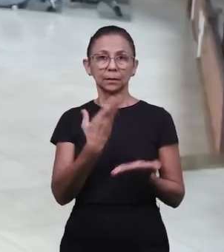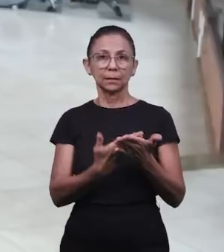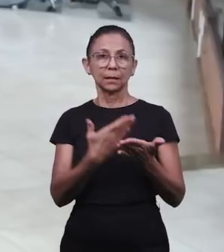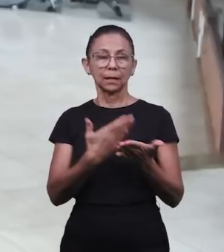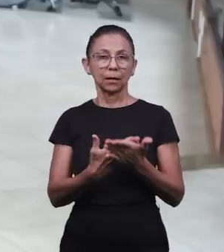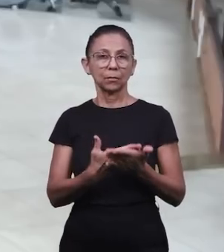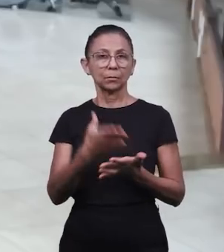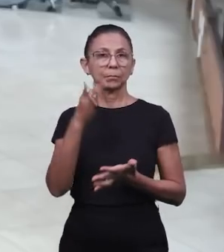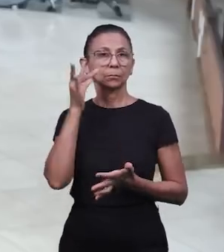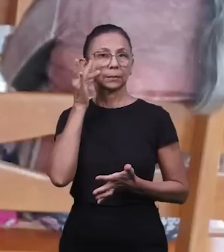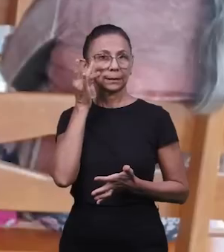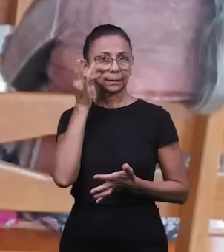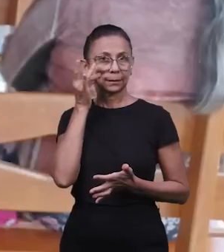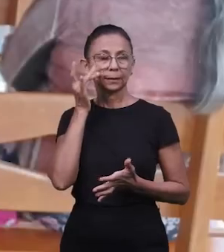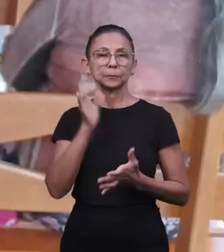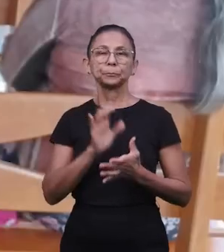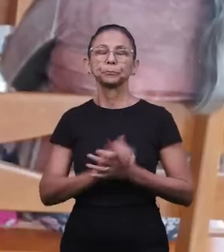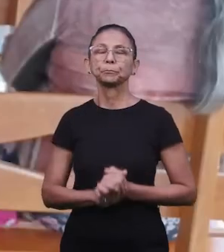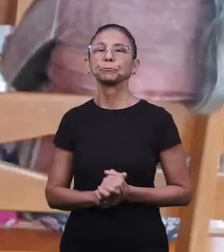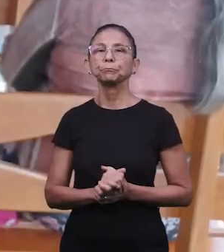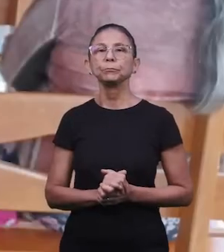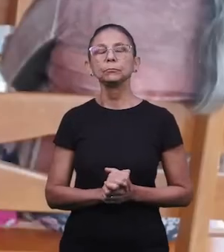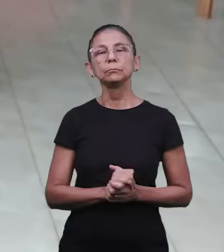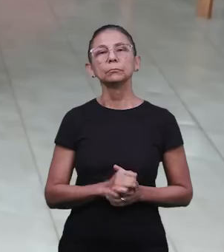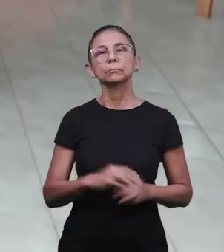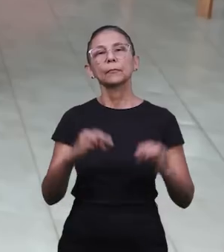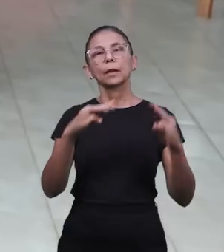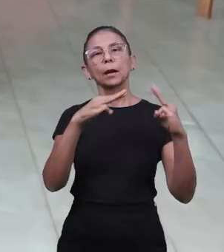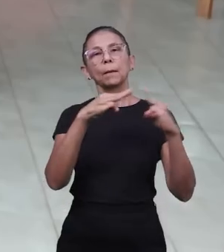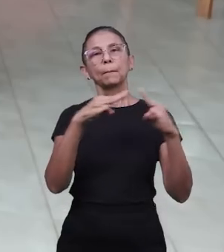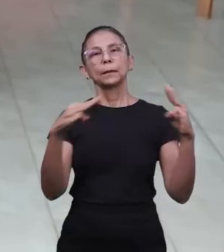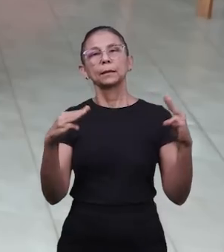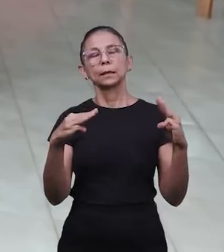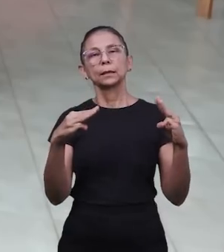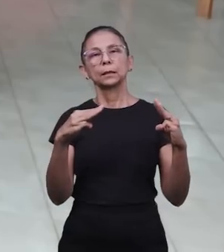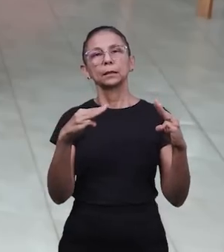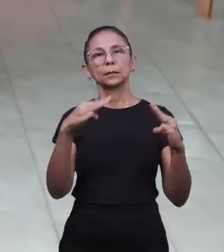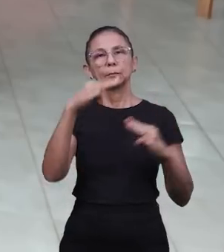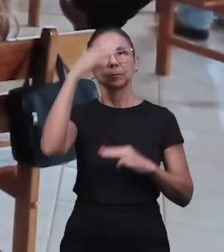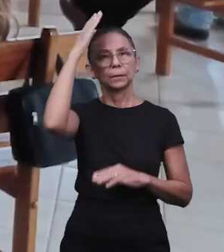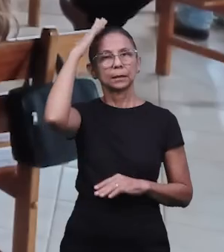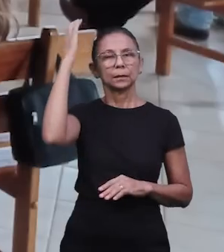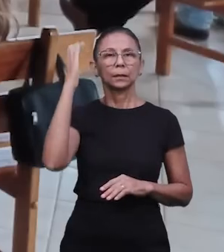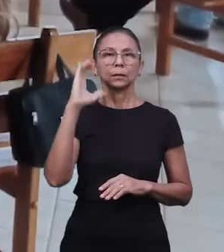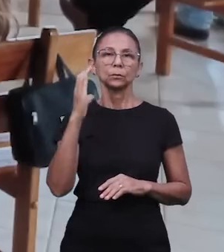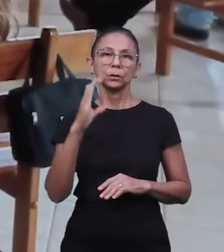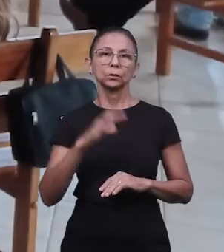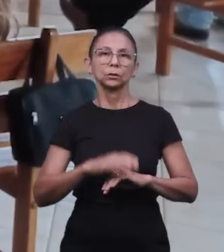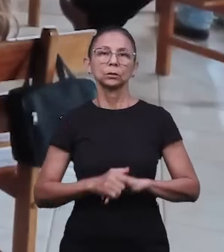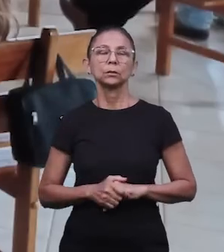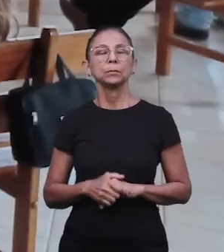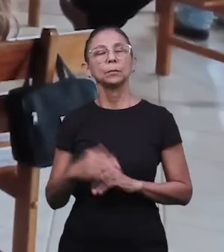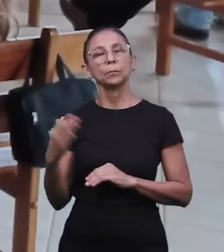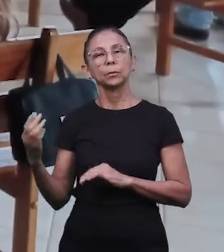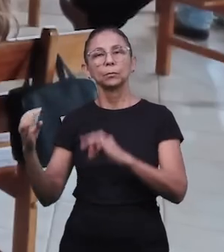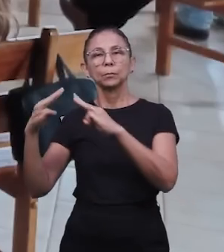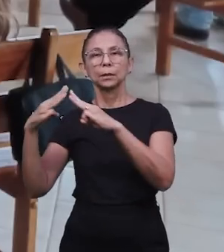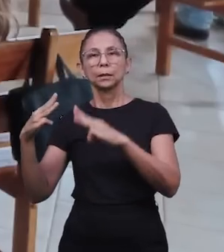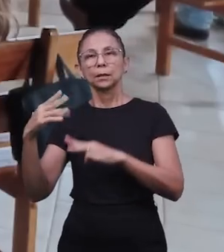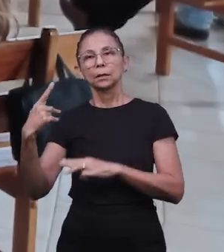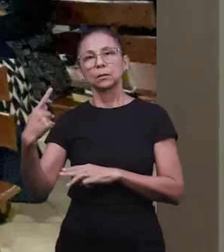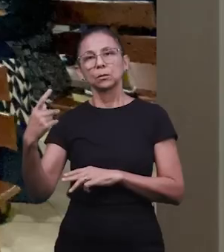3 aulas presenciais transmitidas do Manaim de Curitiba para Ponta Grossa, aproximadamente 80